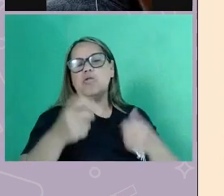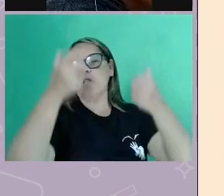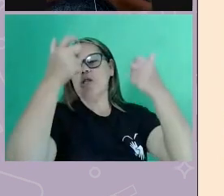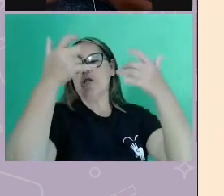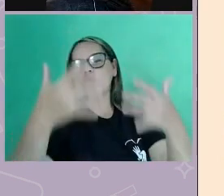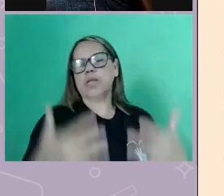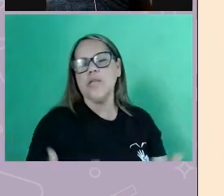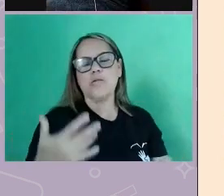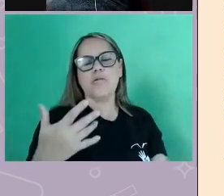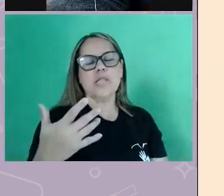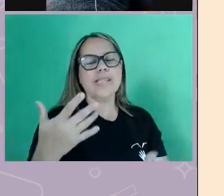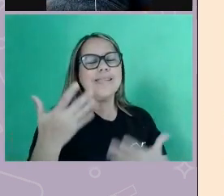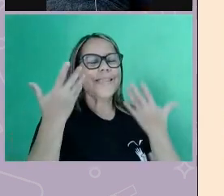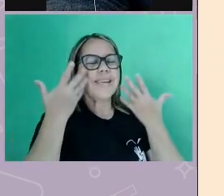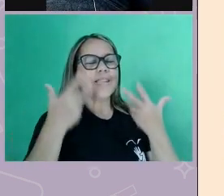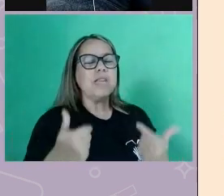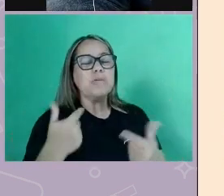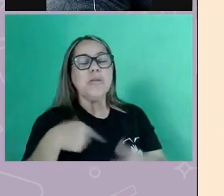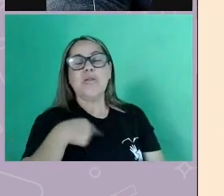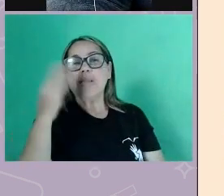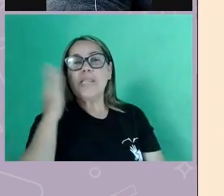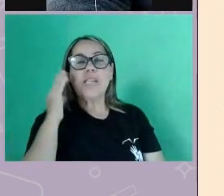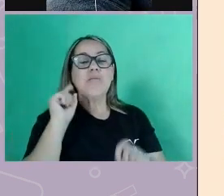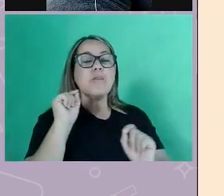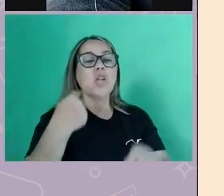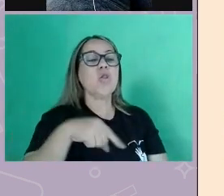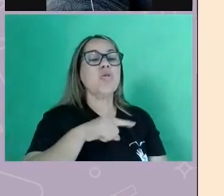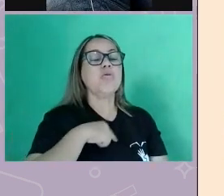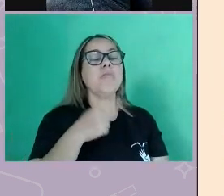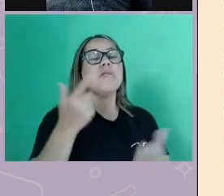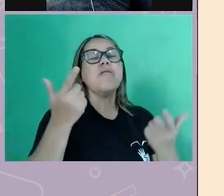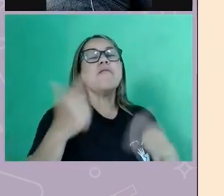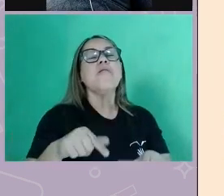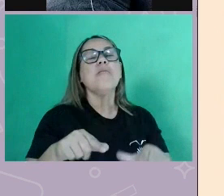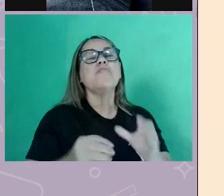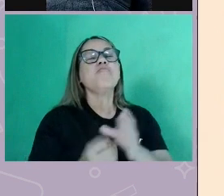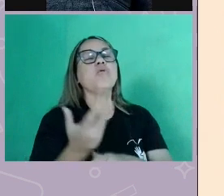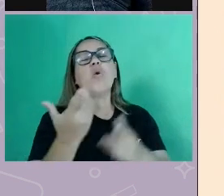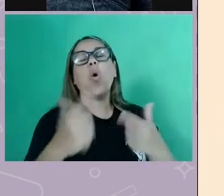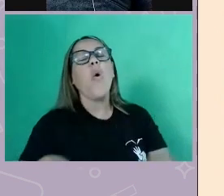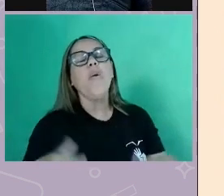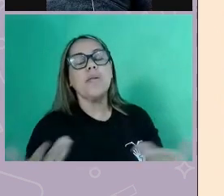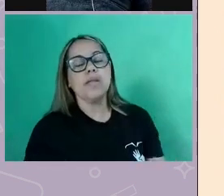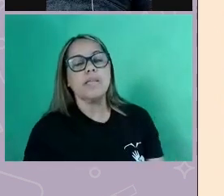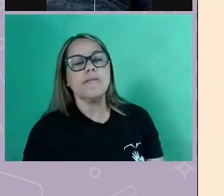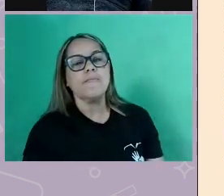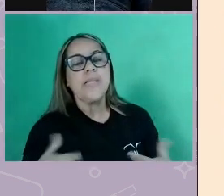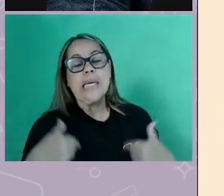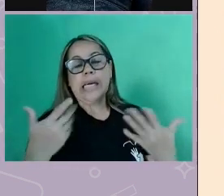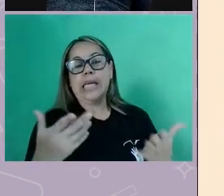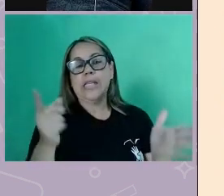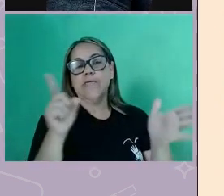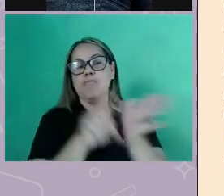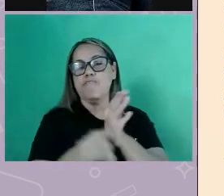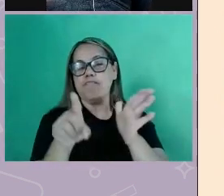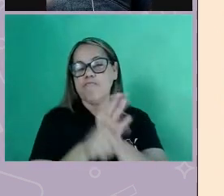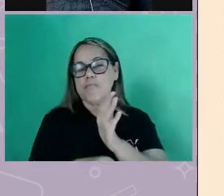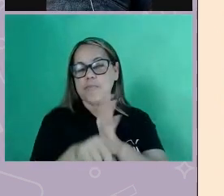natureza para entender quem nós somos e de onde viemos tá bom então sobre essa questão dos mitos